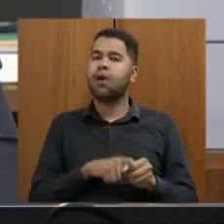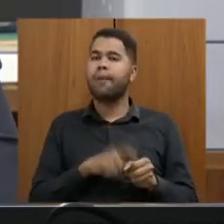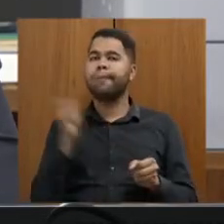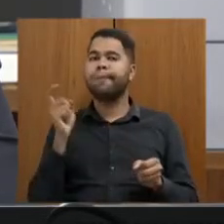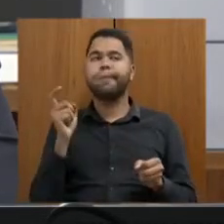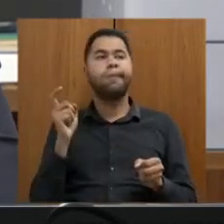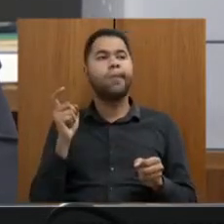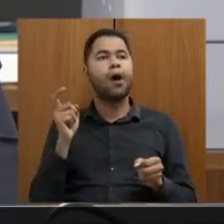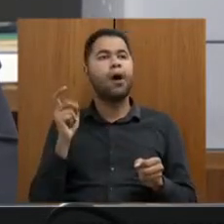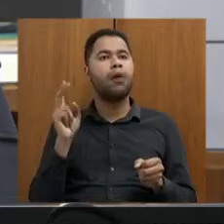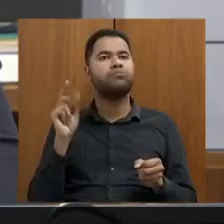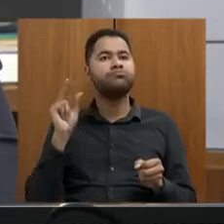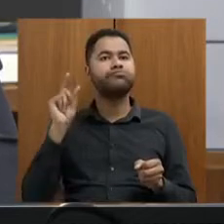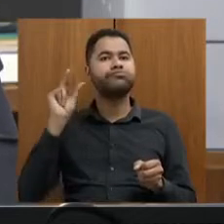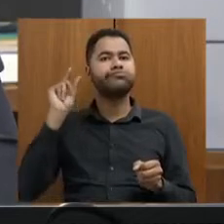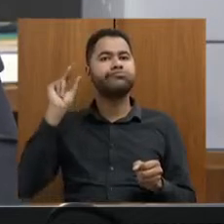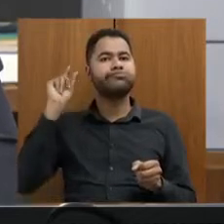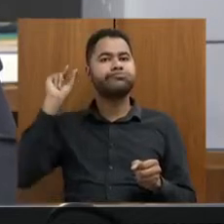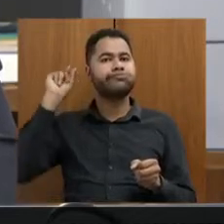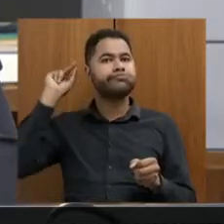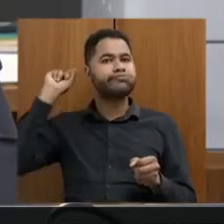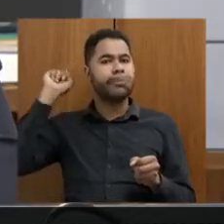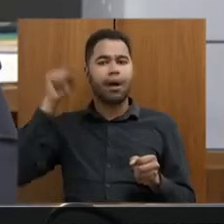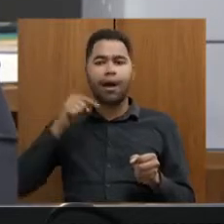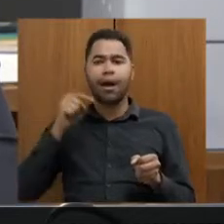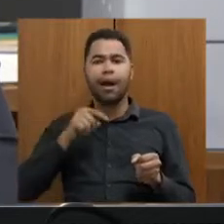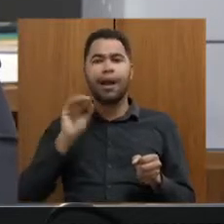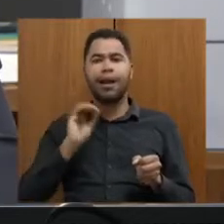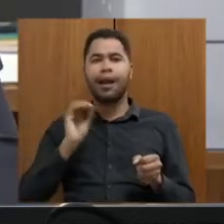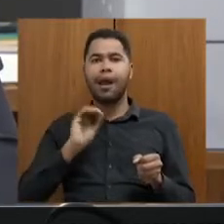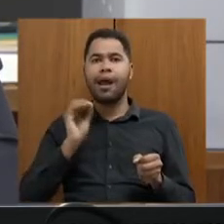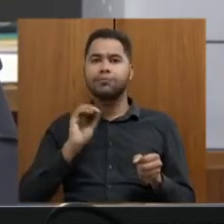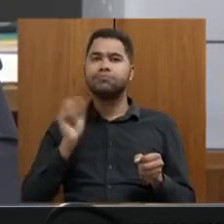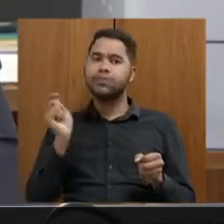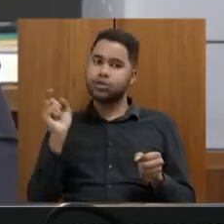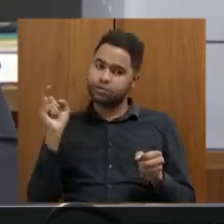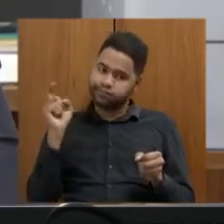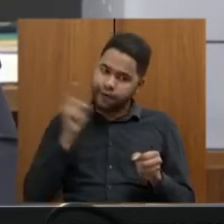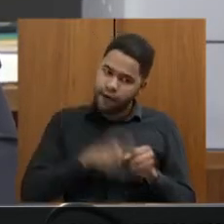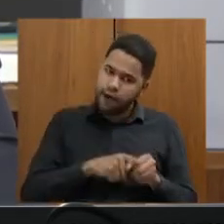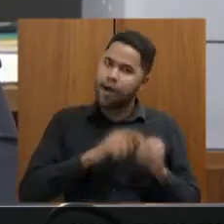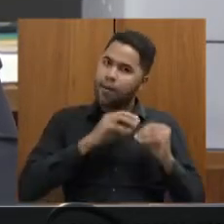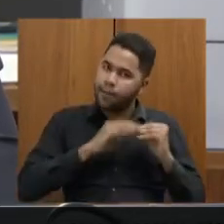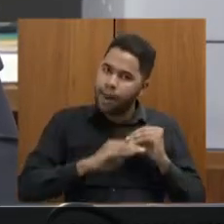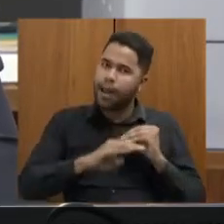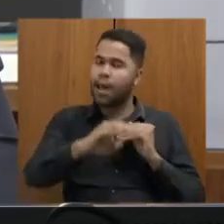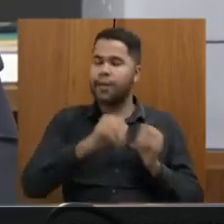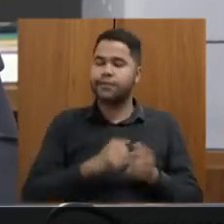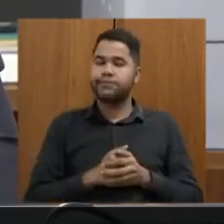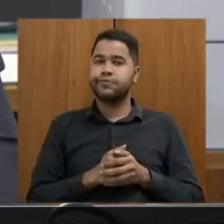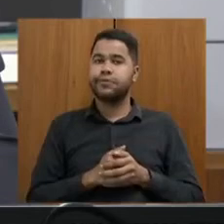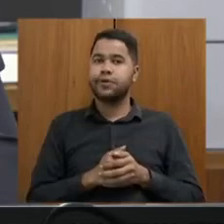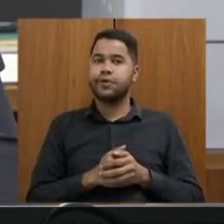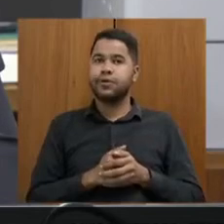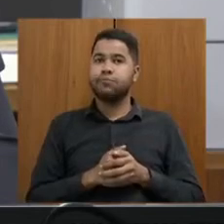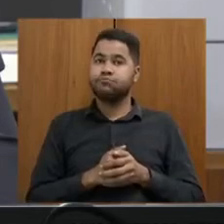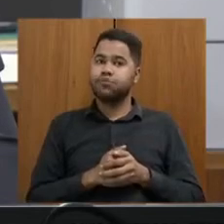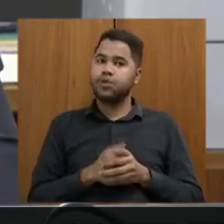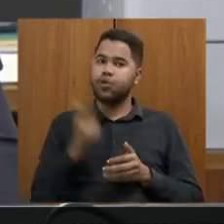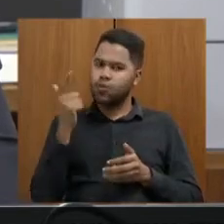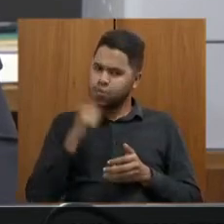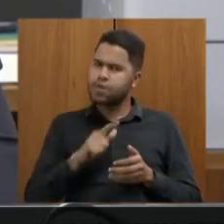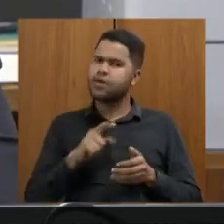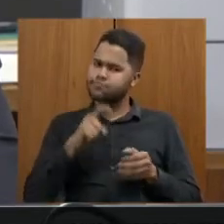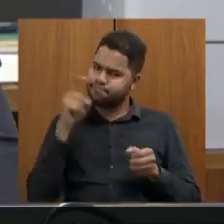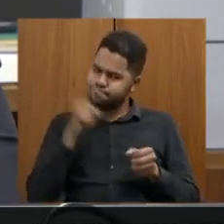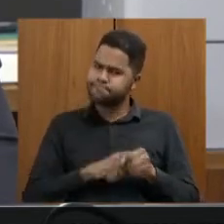muitos anos né algumas décadas até paralisadas que essas rodovias possam ser